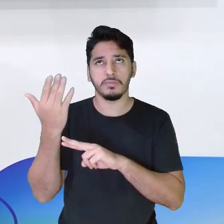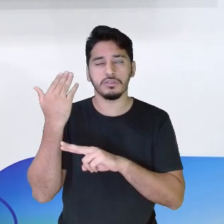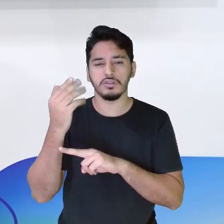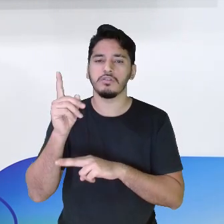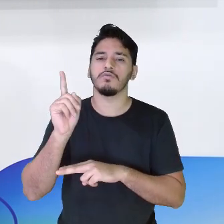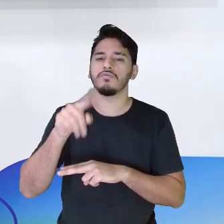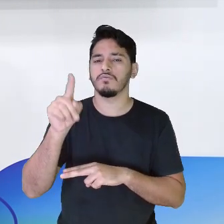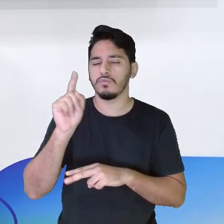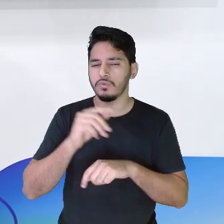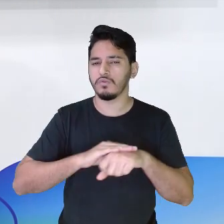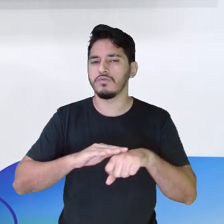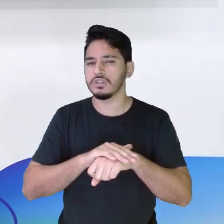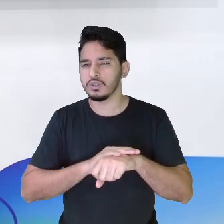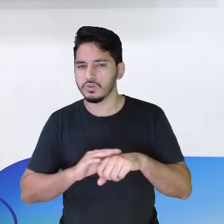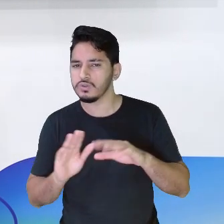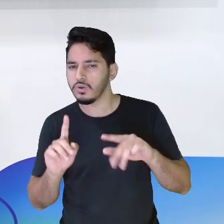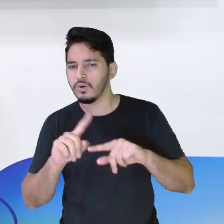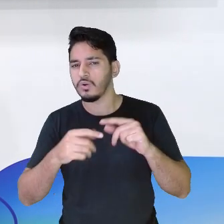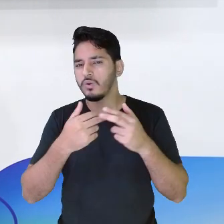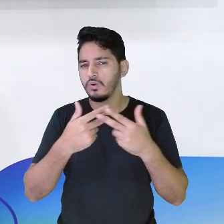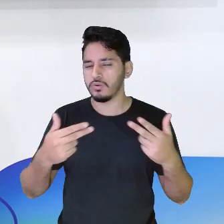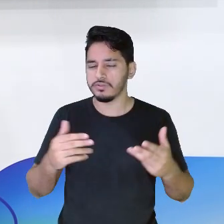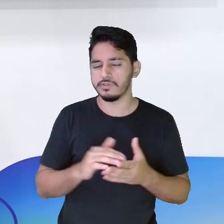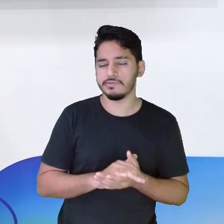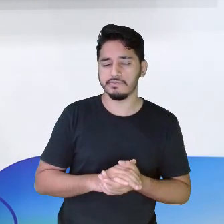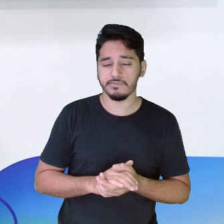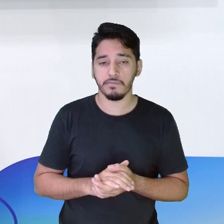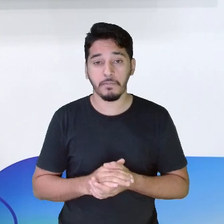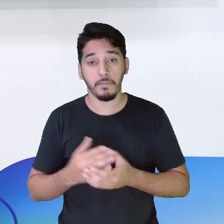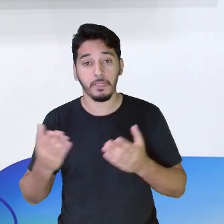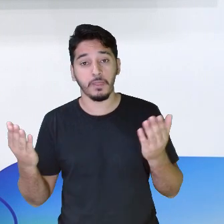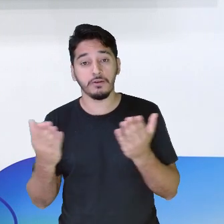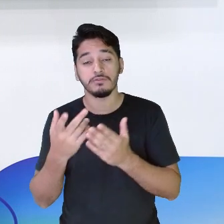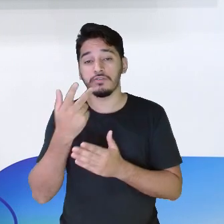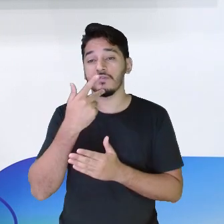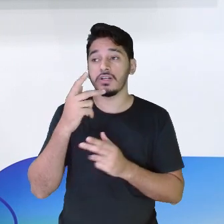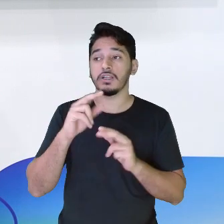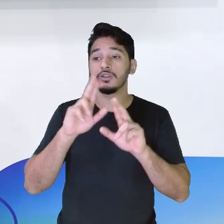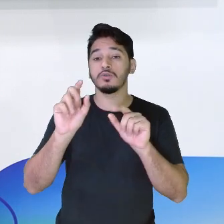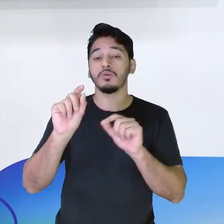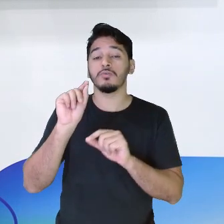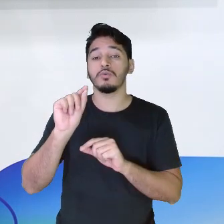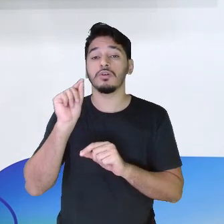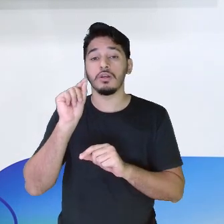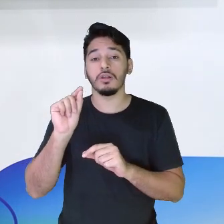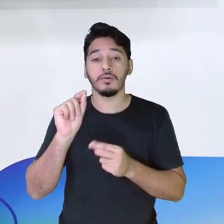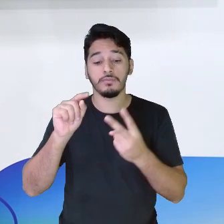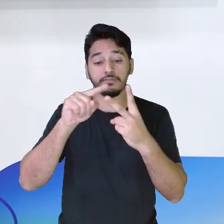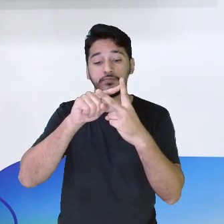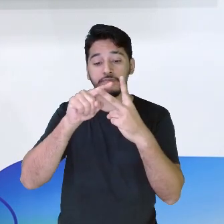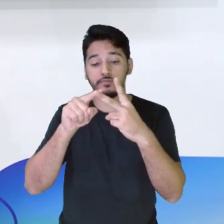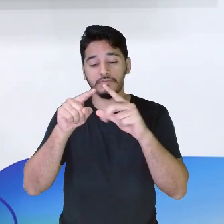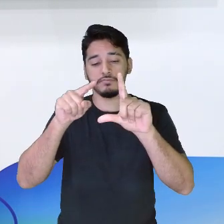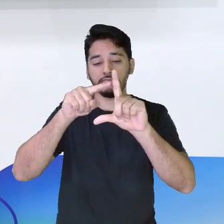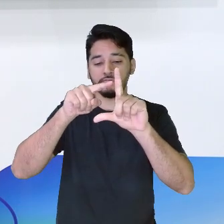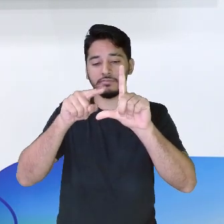muita coisa essa semana. Hoje a gente vai falar um pouco sobre